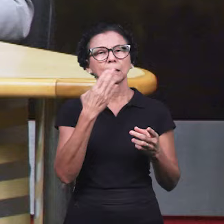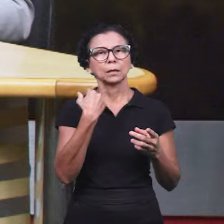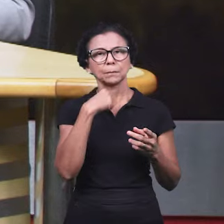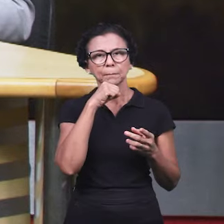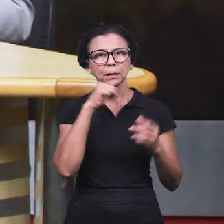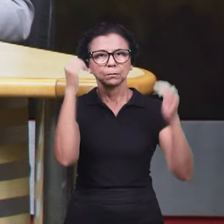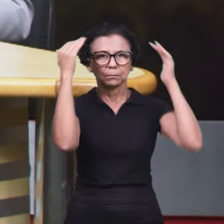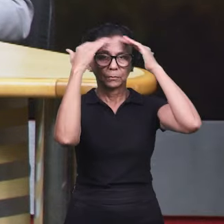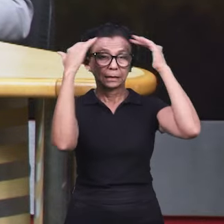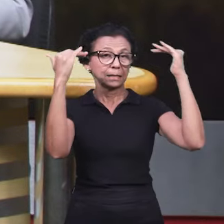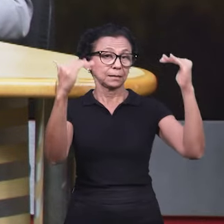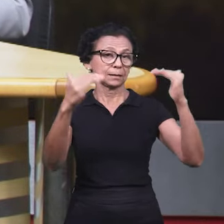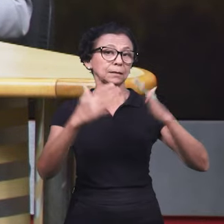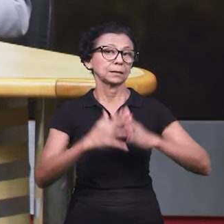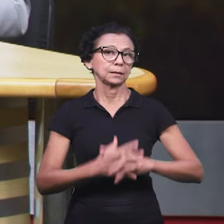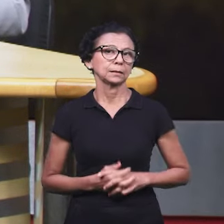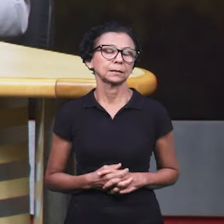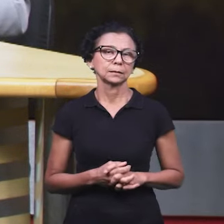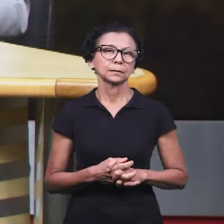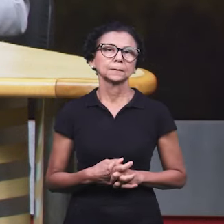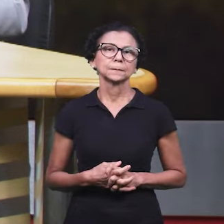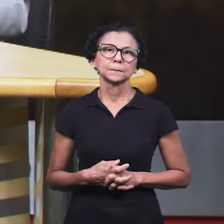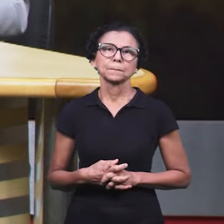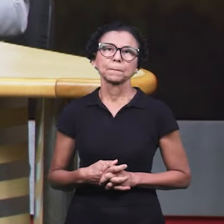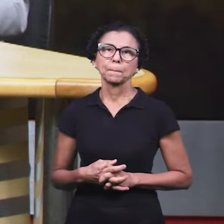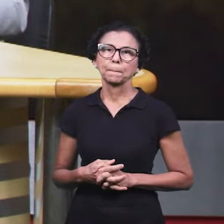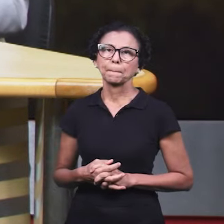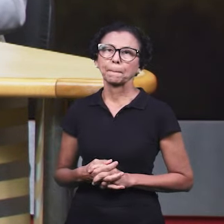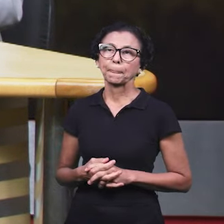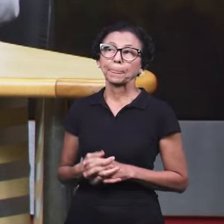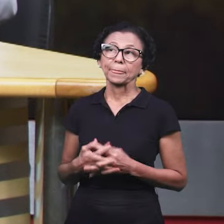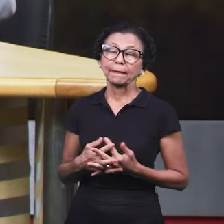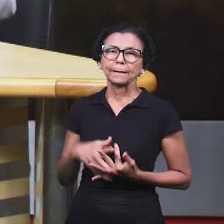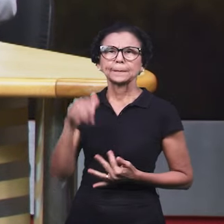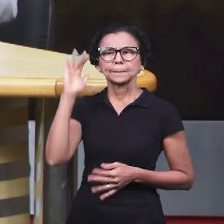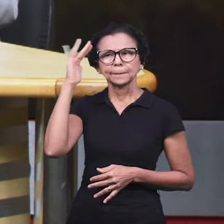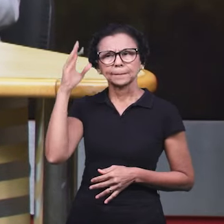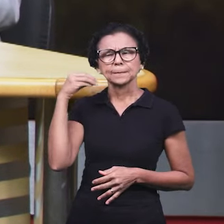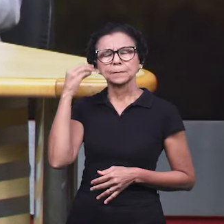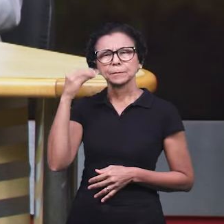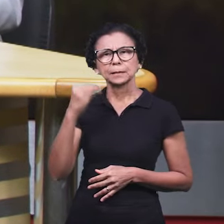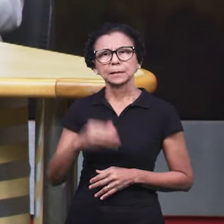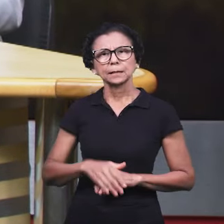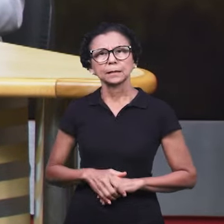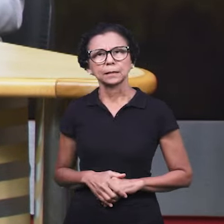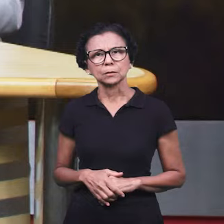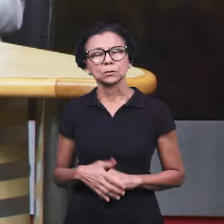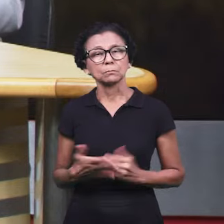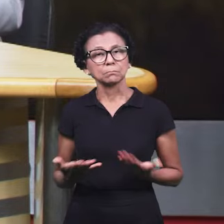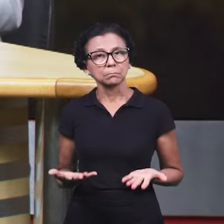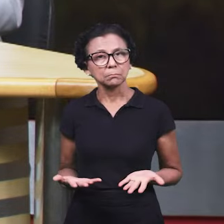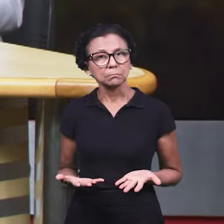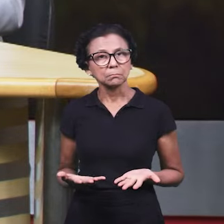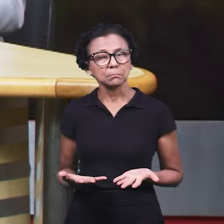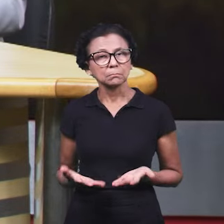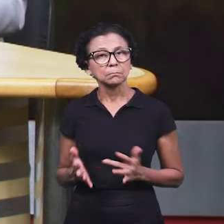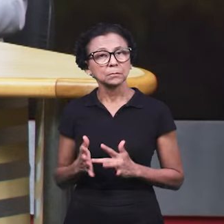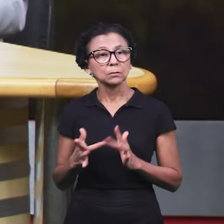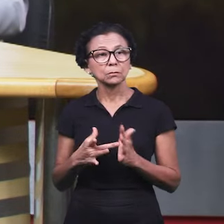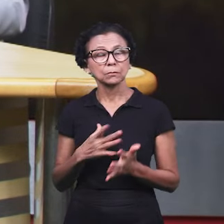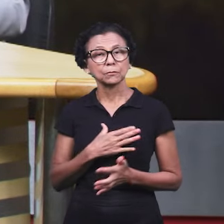Eh ele ele entendeu Ele viveu essa experiência apesar de ser o filho de Deus